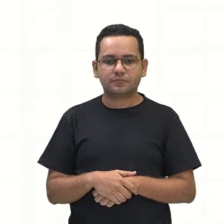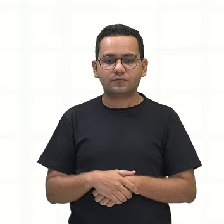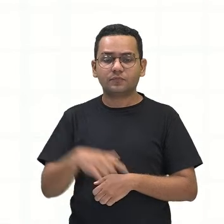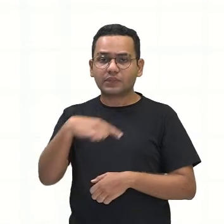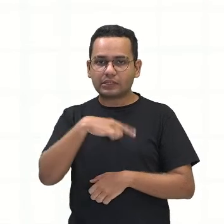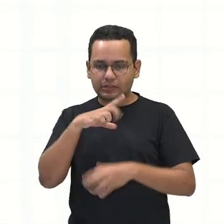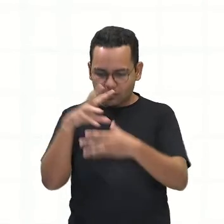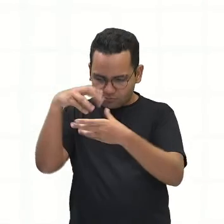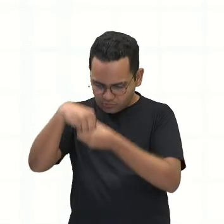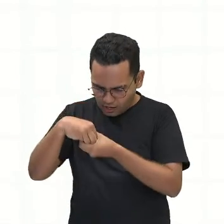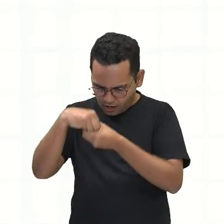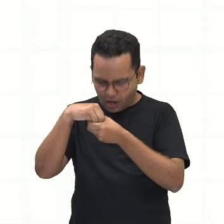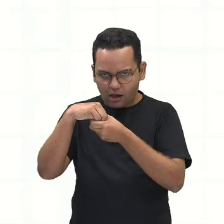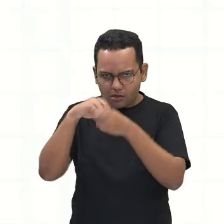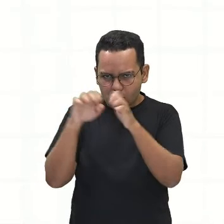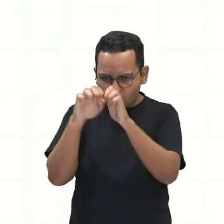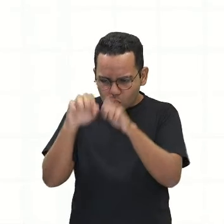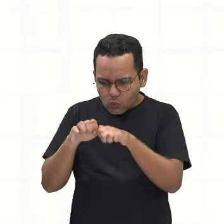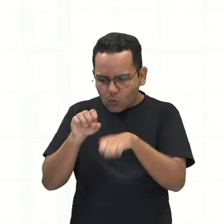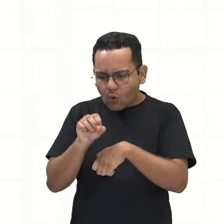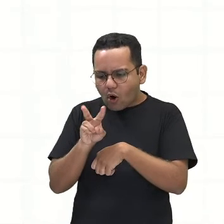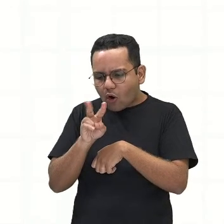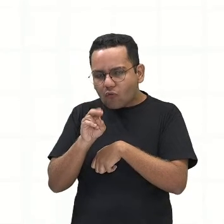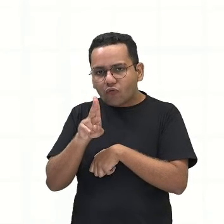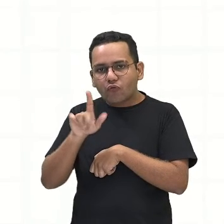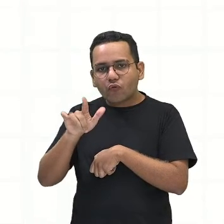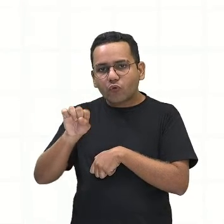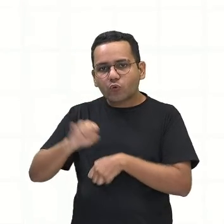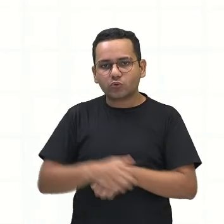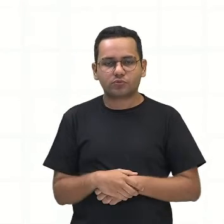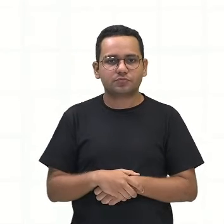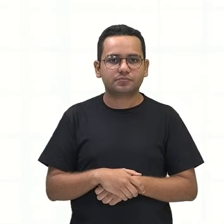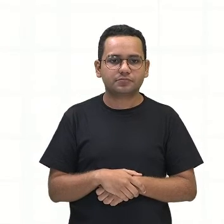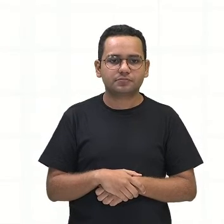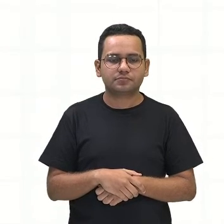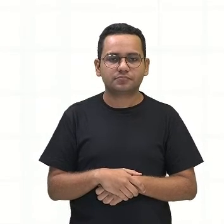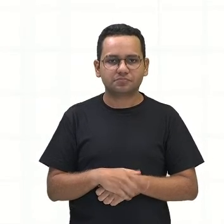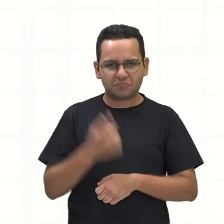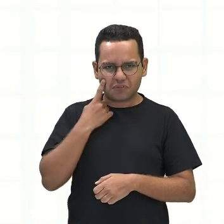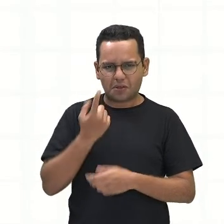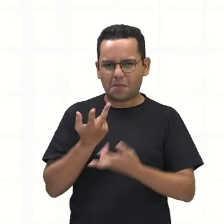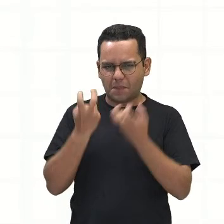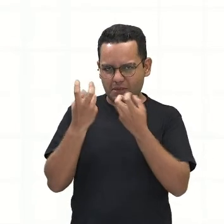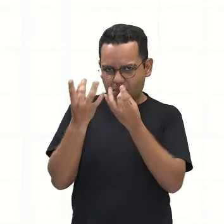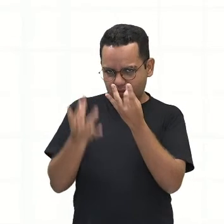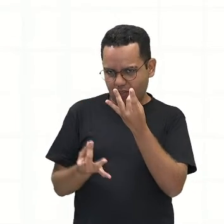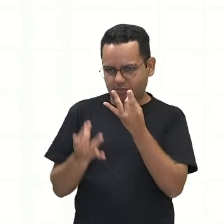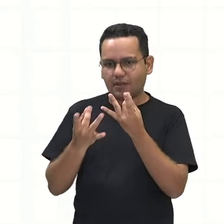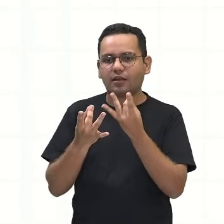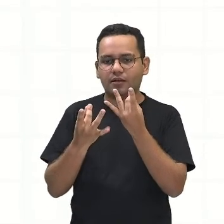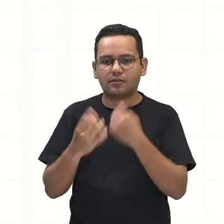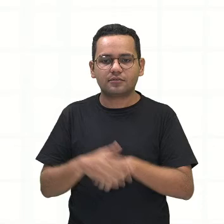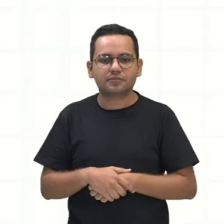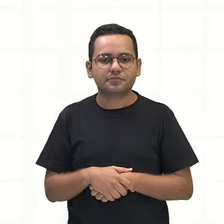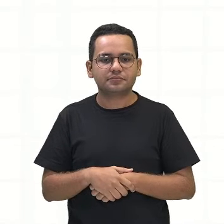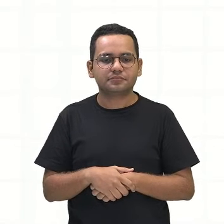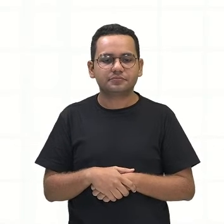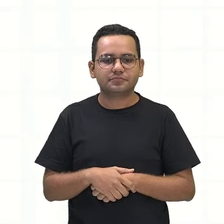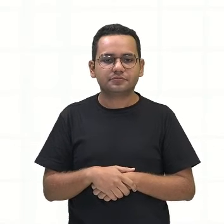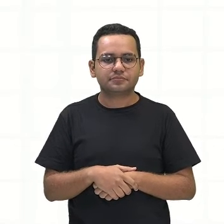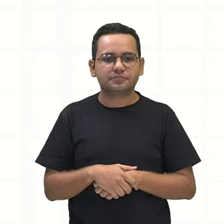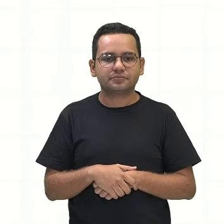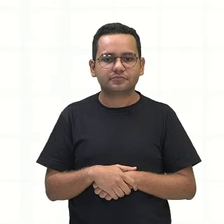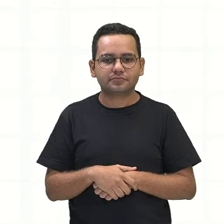desses ovários tem os óvulos. Nós vamos ver mais detalhes aí nessa estrutura da flor,